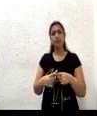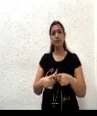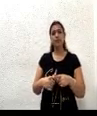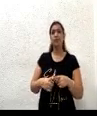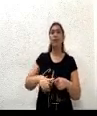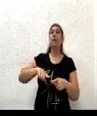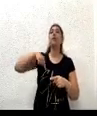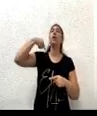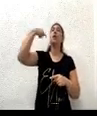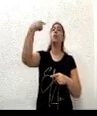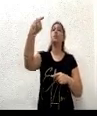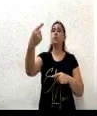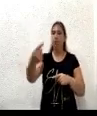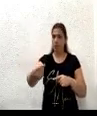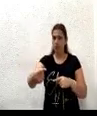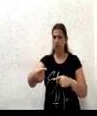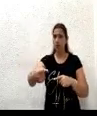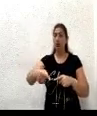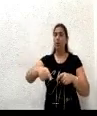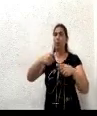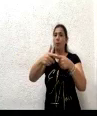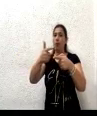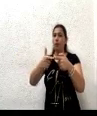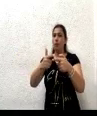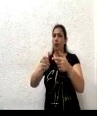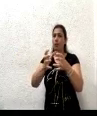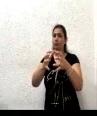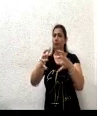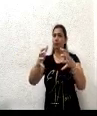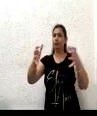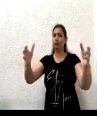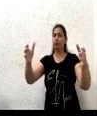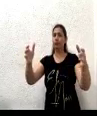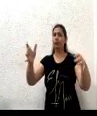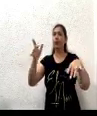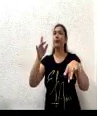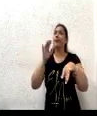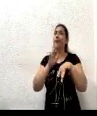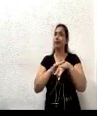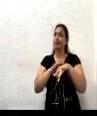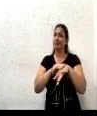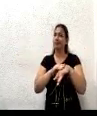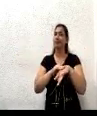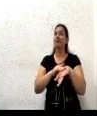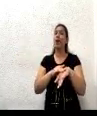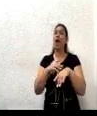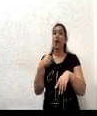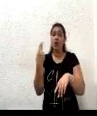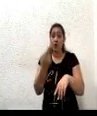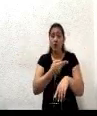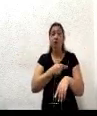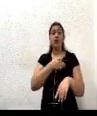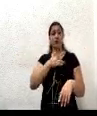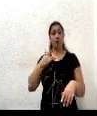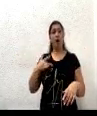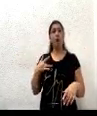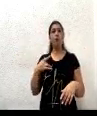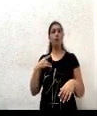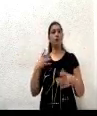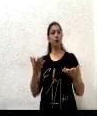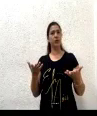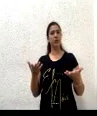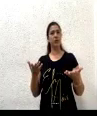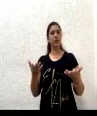que virar uma doença, aí vira problema de saúde pública, né? Mas a